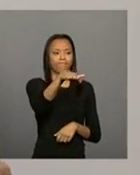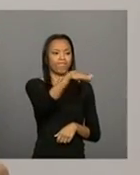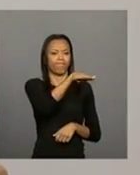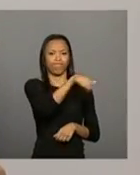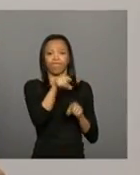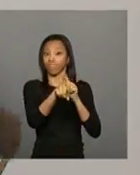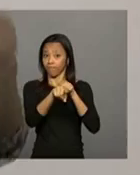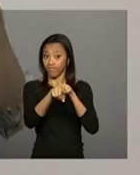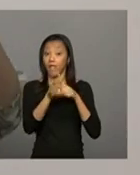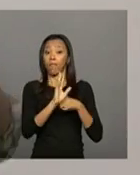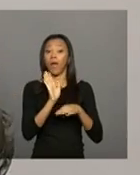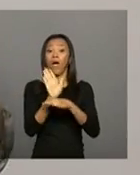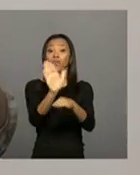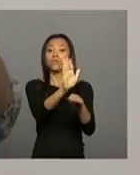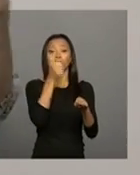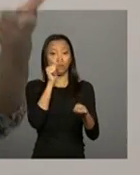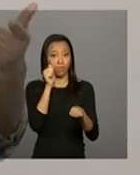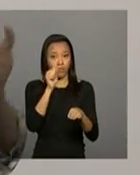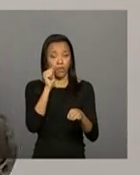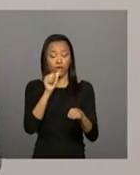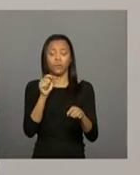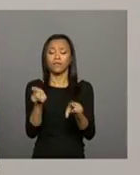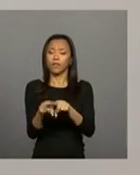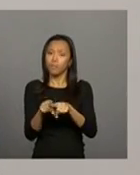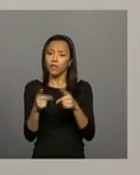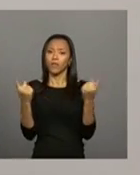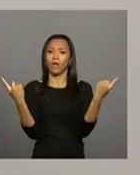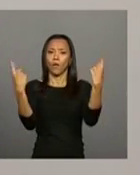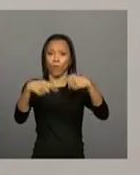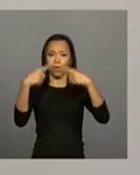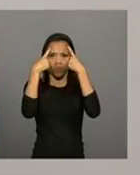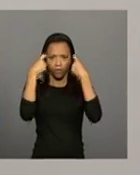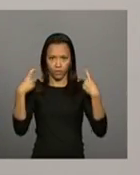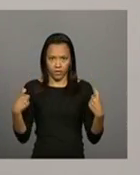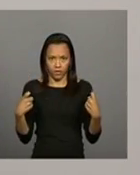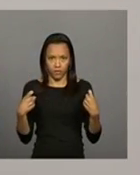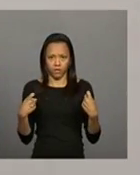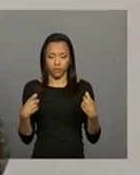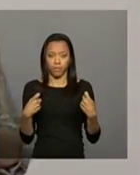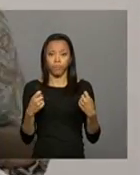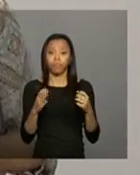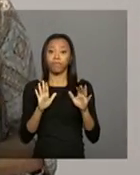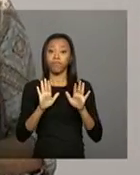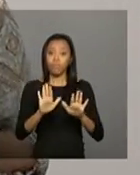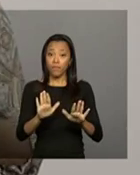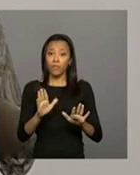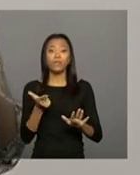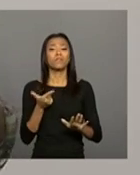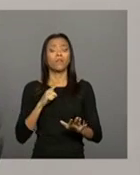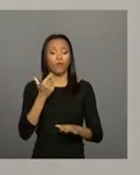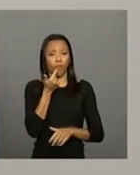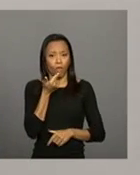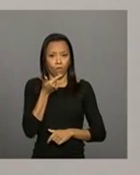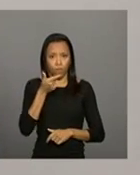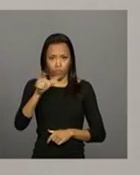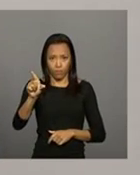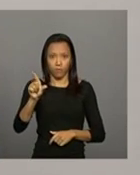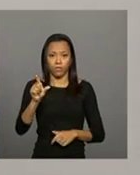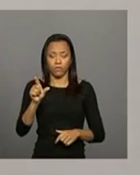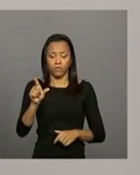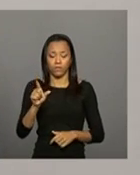à mulher e de combate à violência. Mas, além disso,